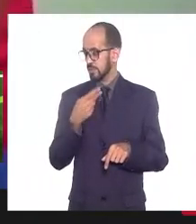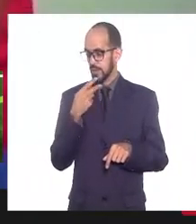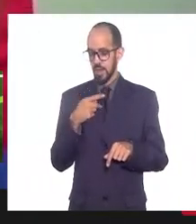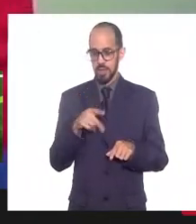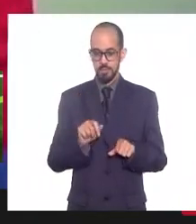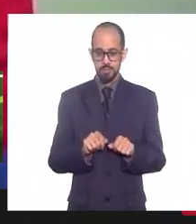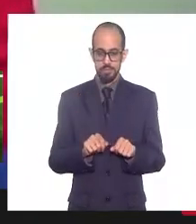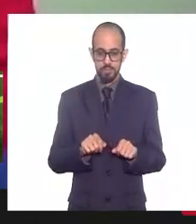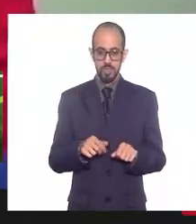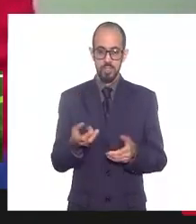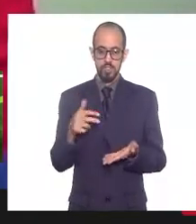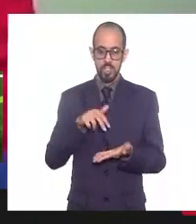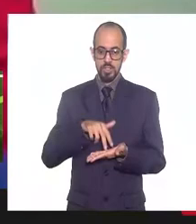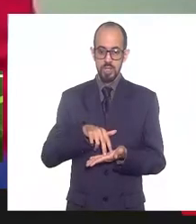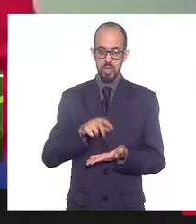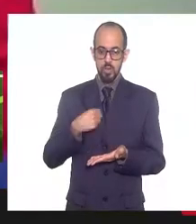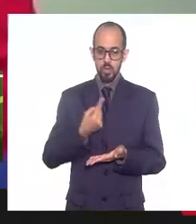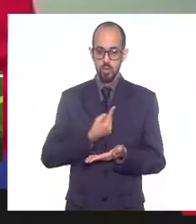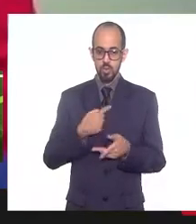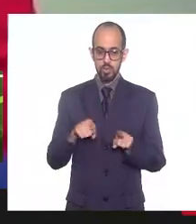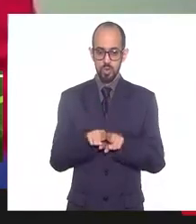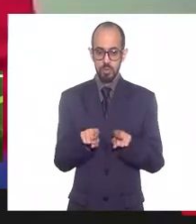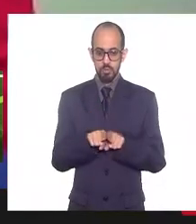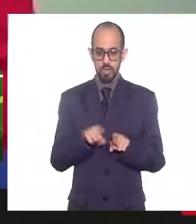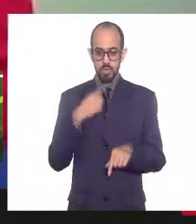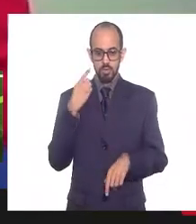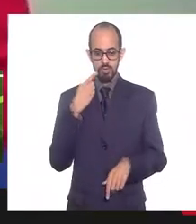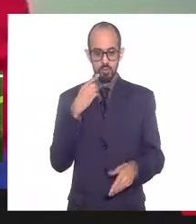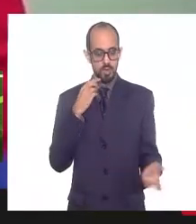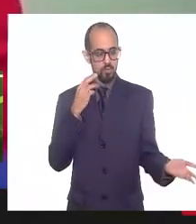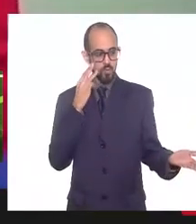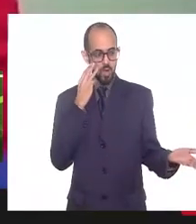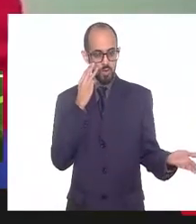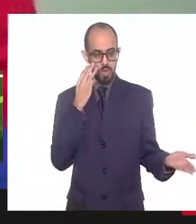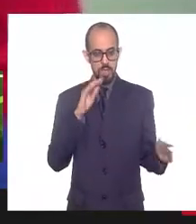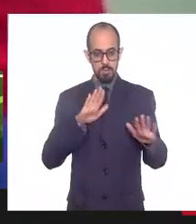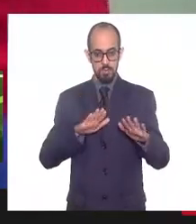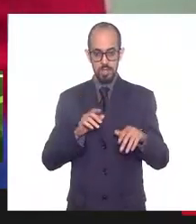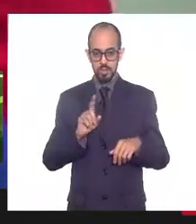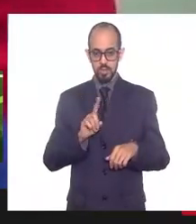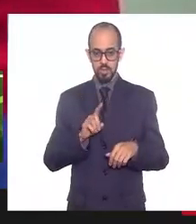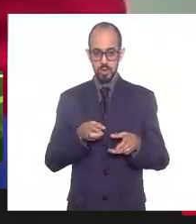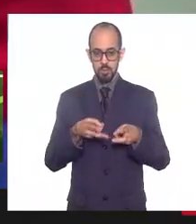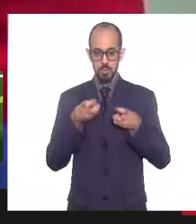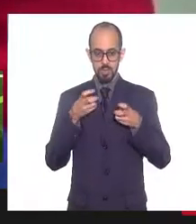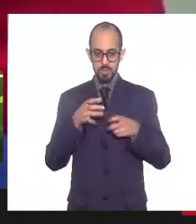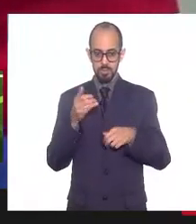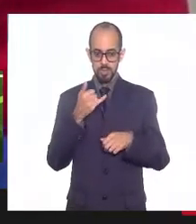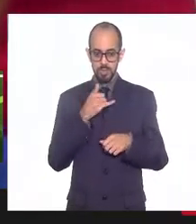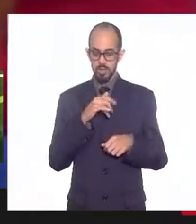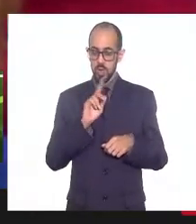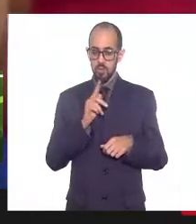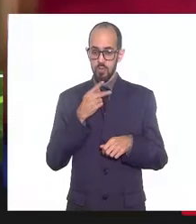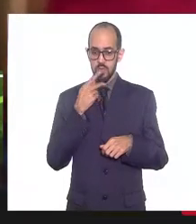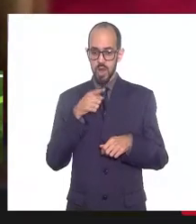Já está conosco há bastante tempo o deputado Valdeque Carneiro, mas eu não fiz a indicação da